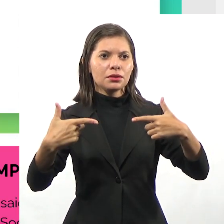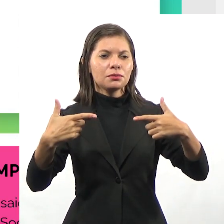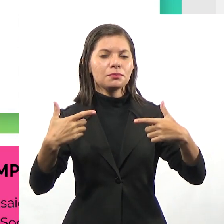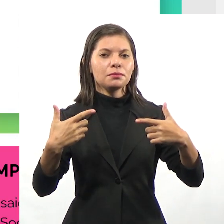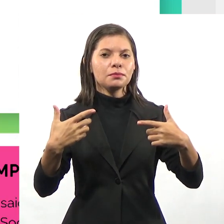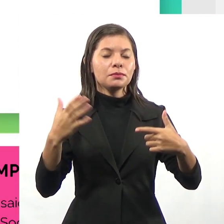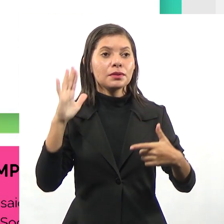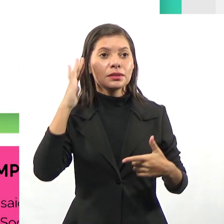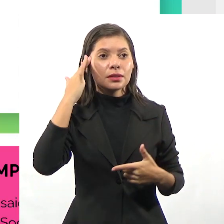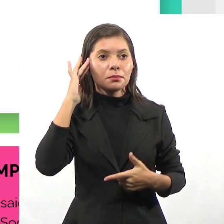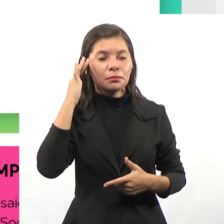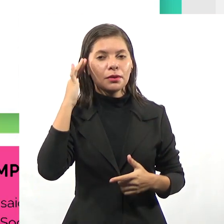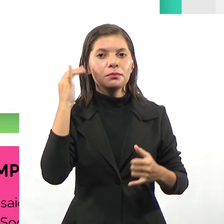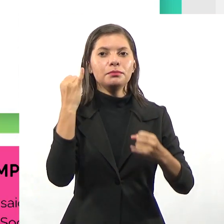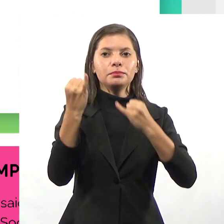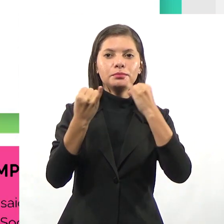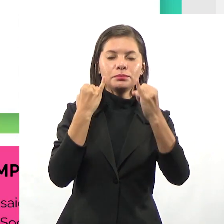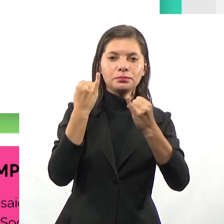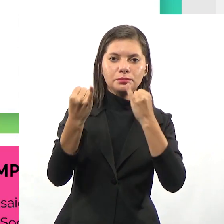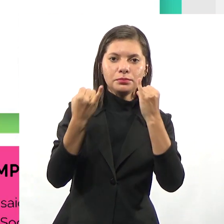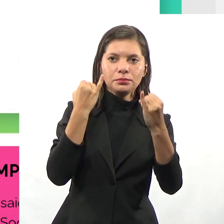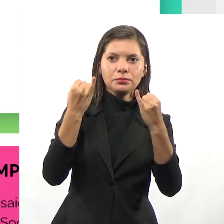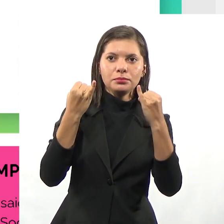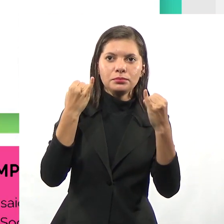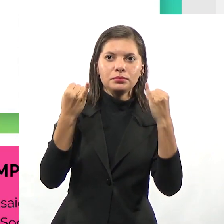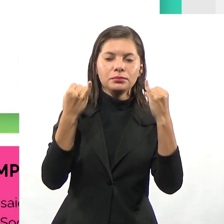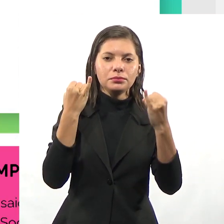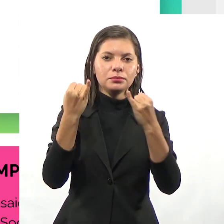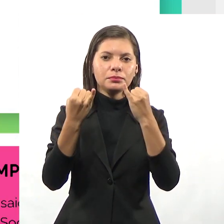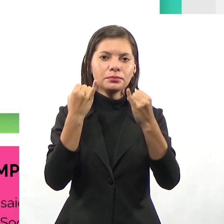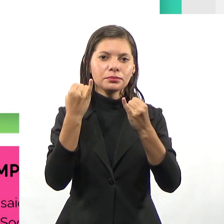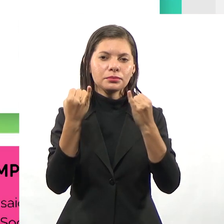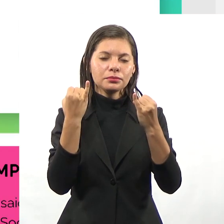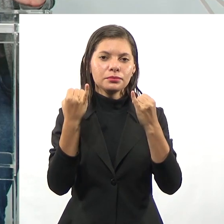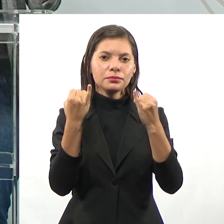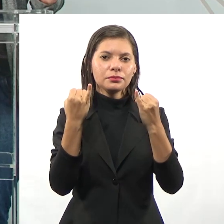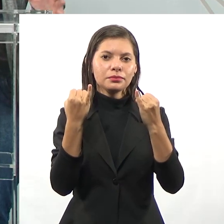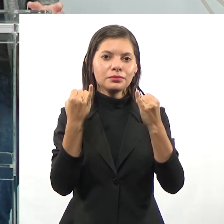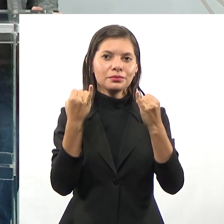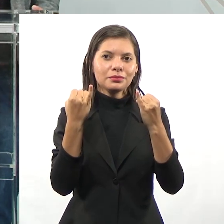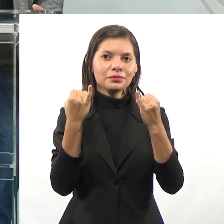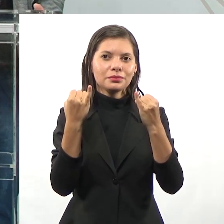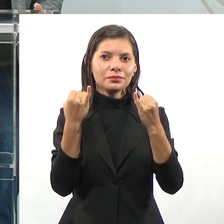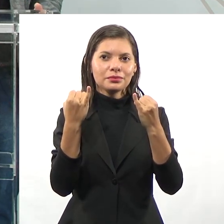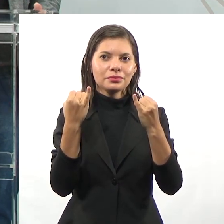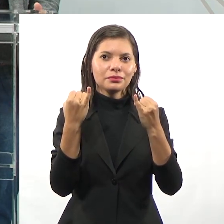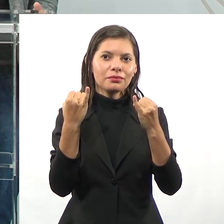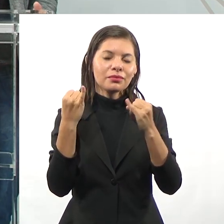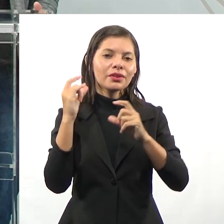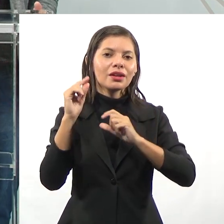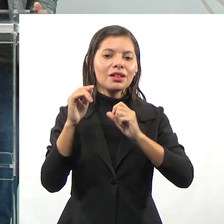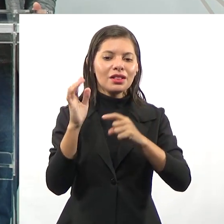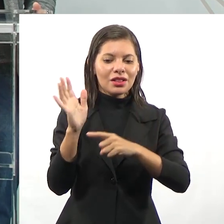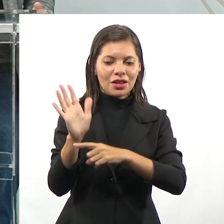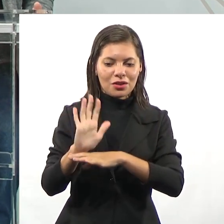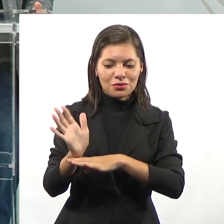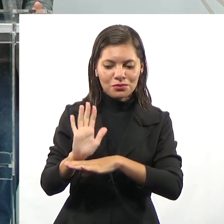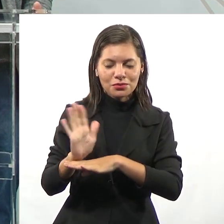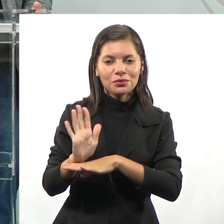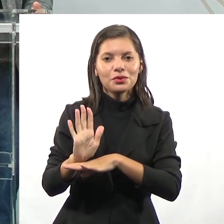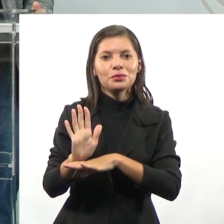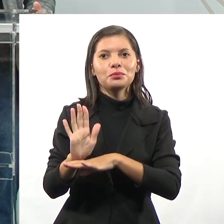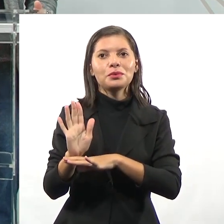e o move para saber informações de um determinado filme. Ah, tem um filme excelente no Netflix que é